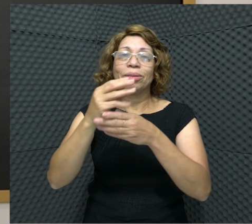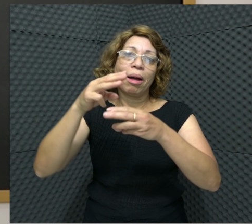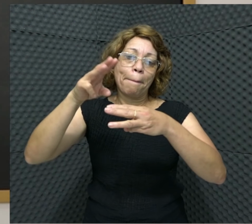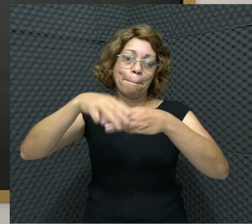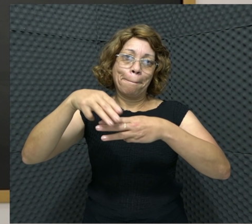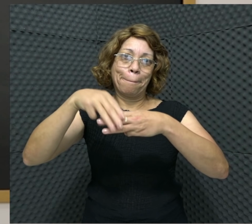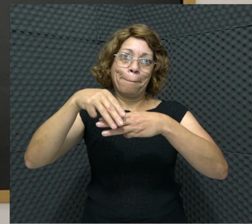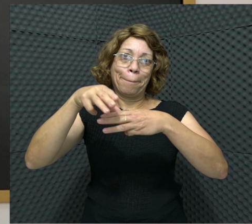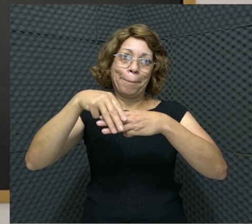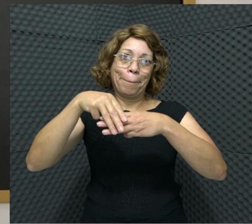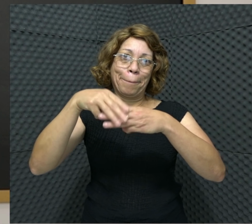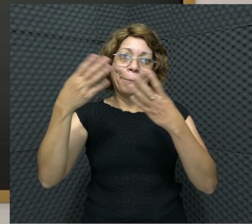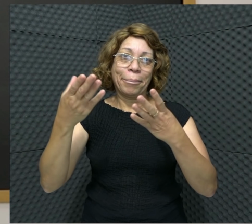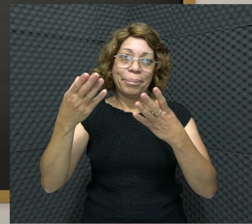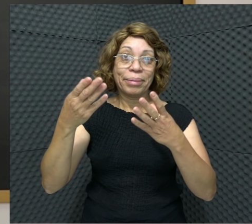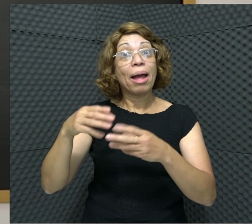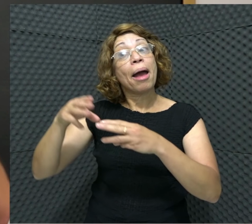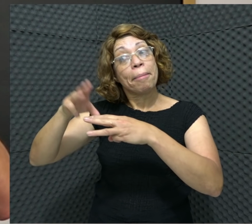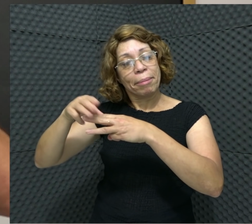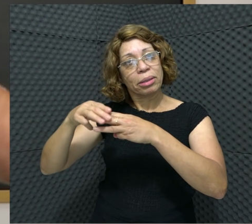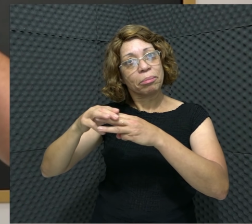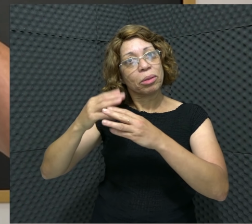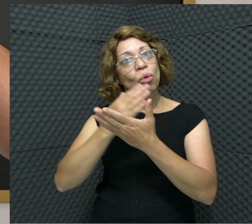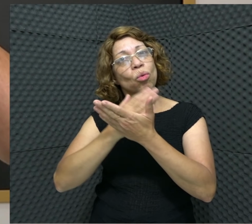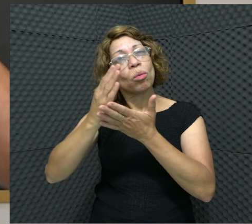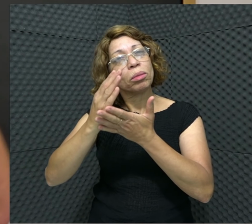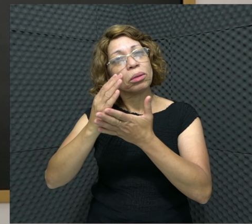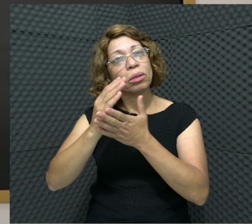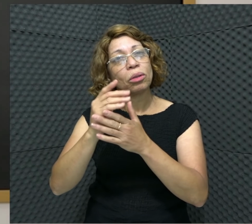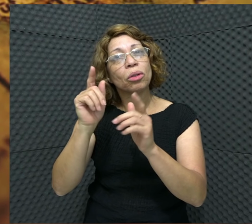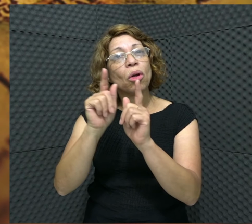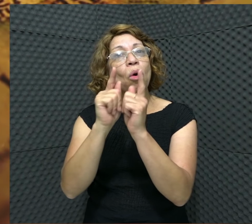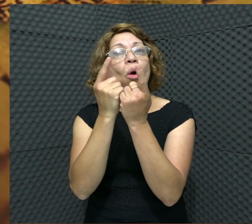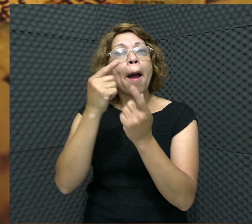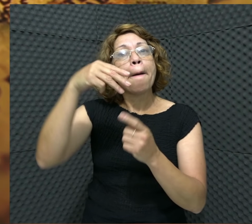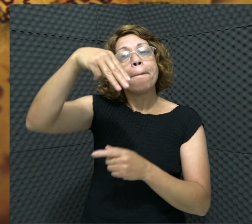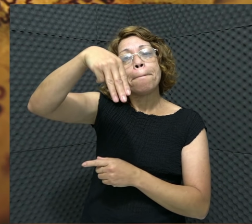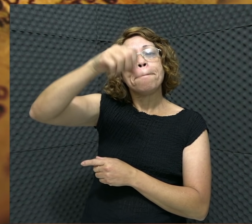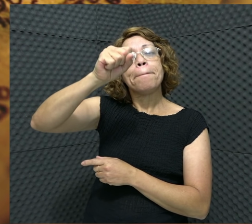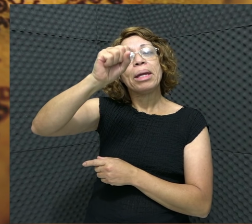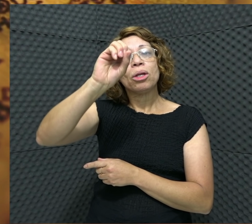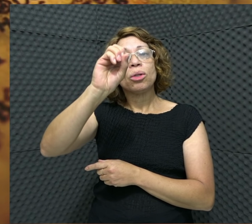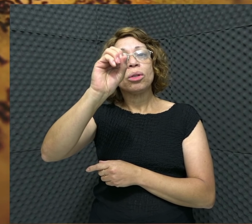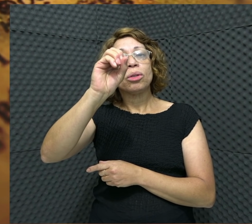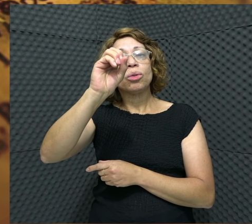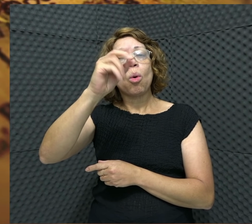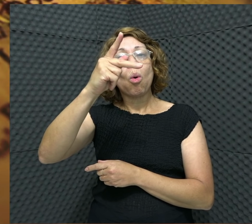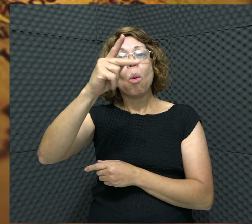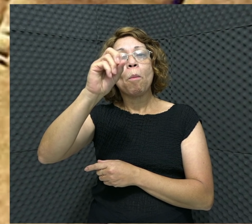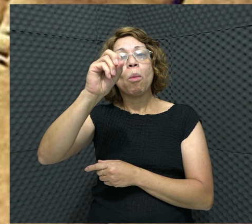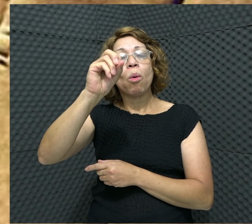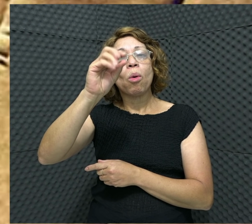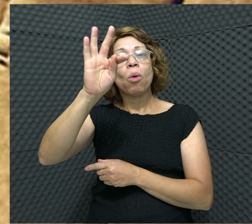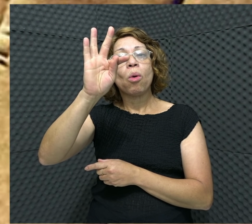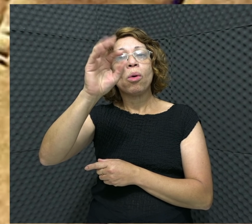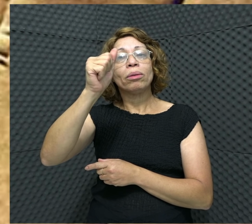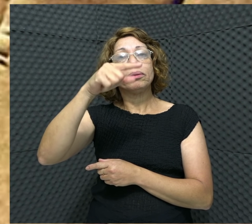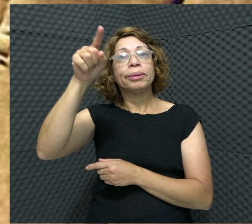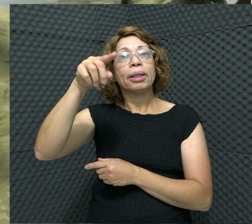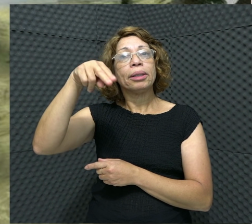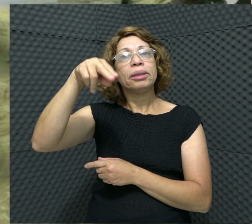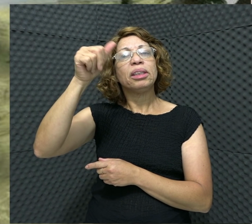Bom, a matemática, ela surgiu numa civilização chamada Mesopotâmia. Esse foi o berço